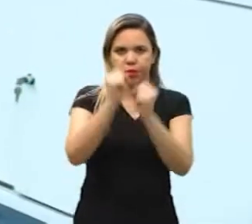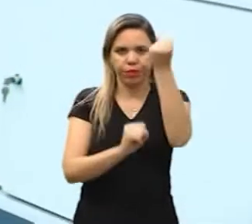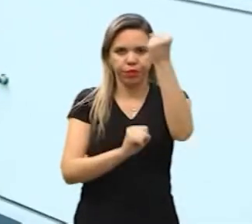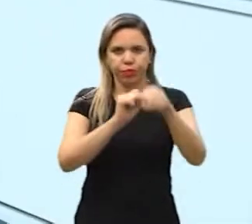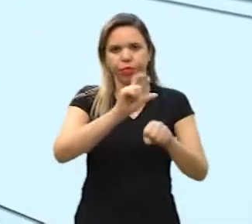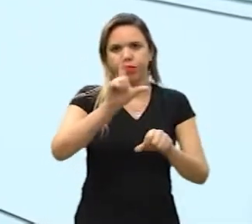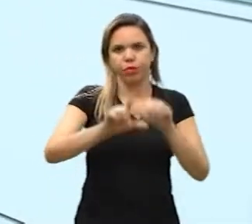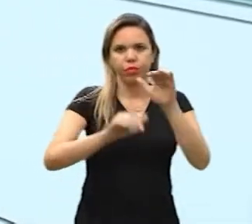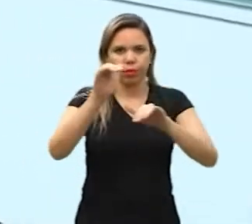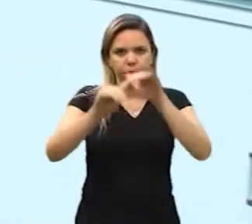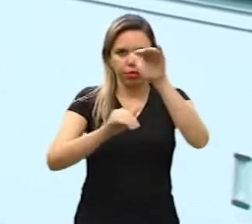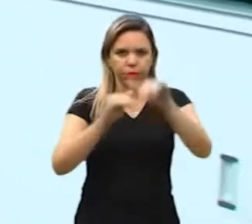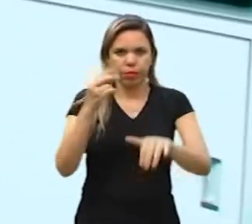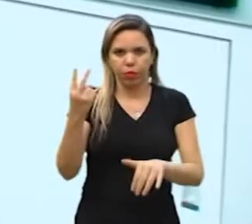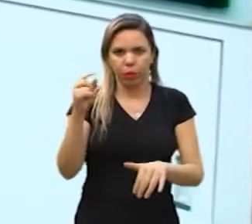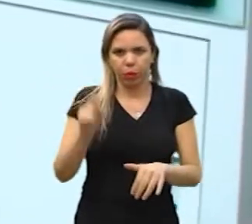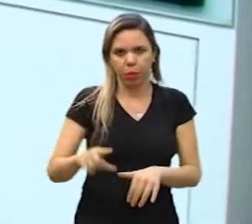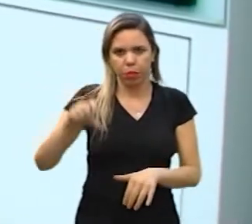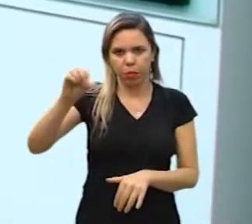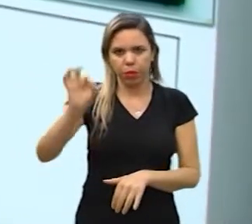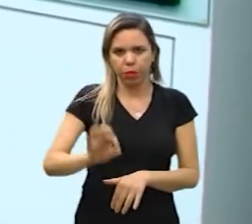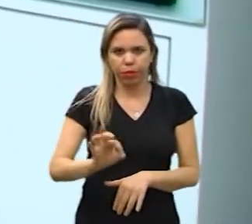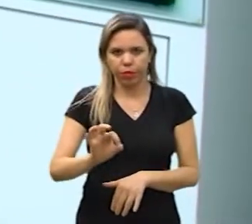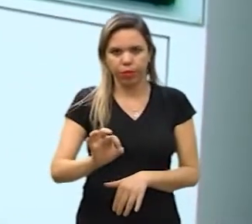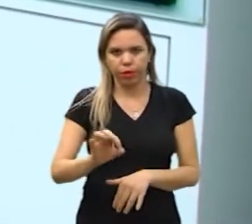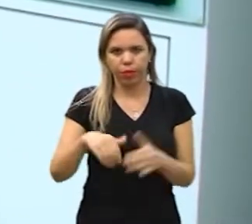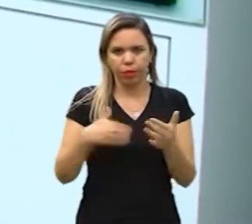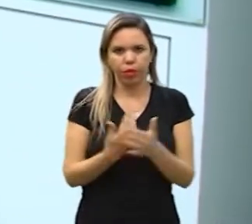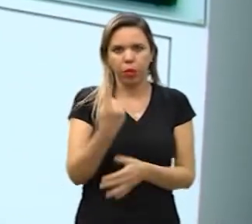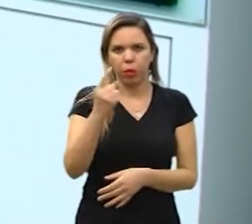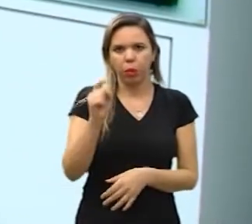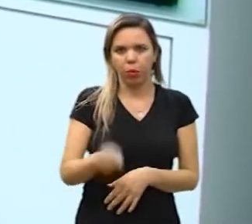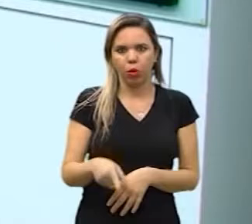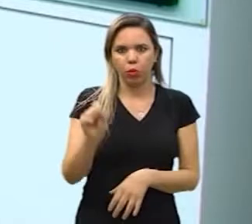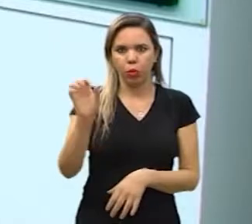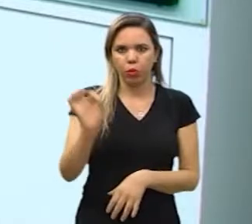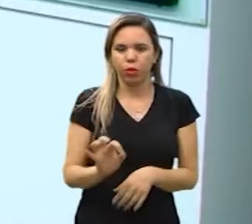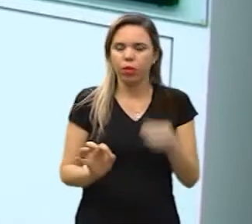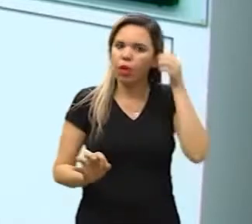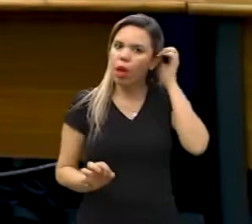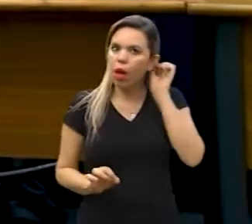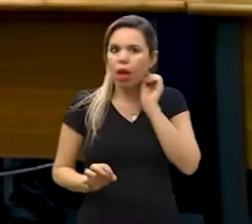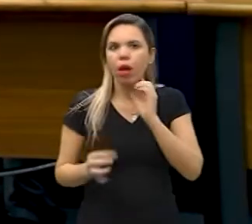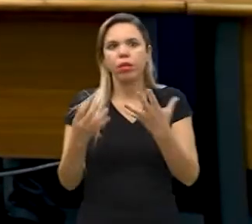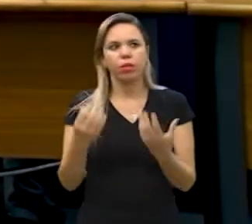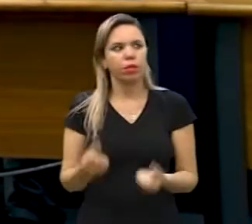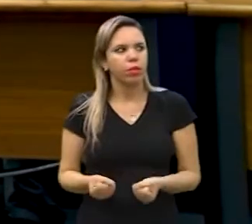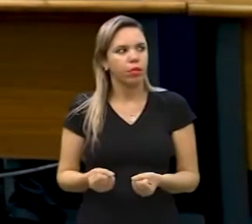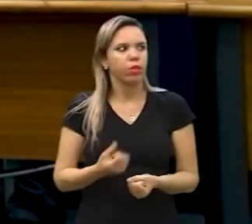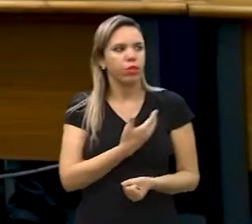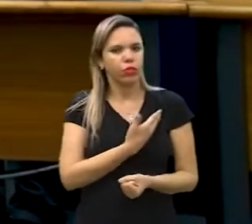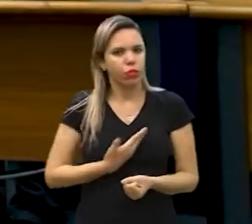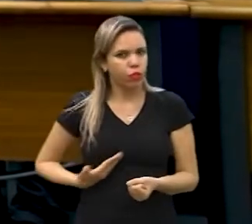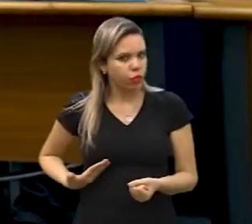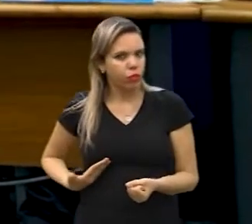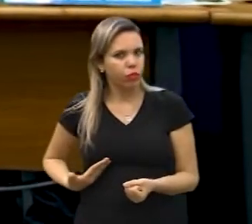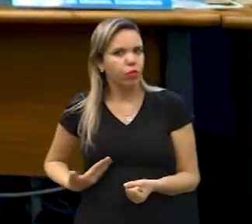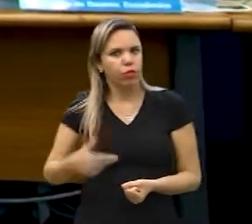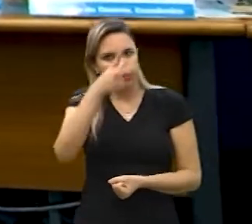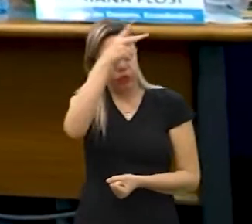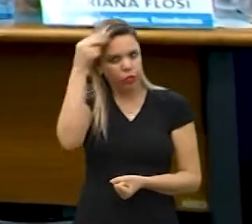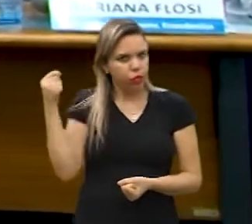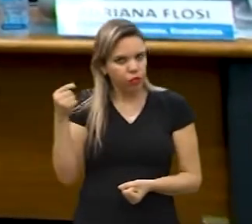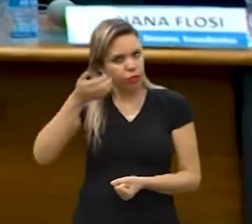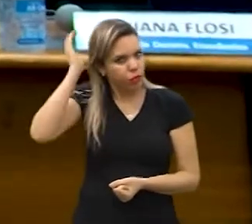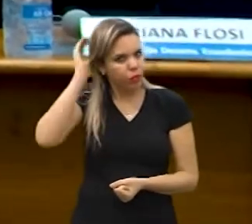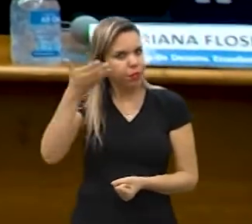e galpões logísticos de 2,9% para 1,8%, foi acatada pelo Poder Executivo.